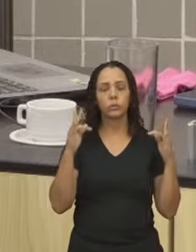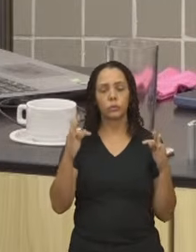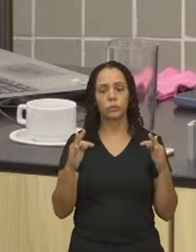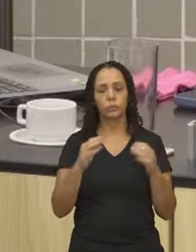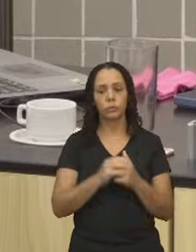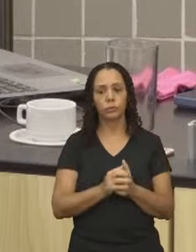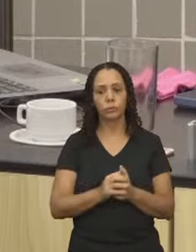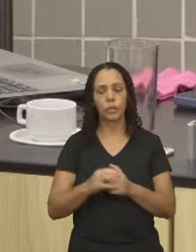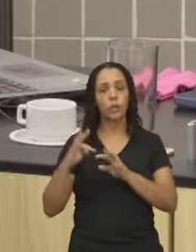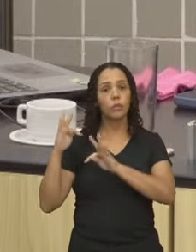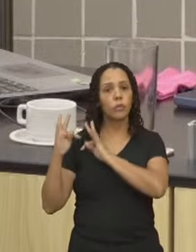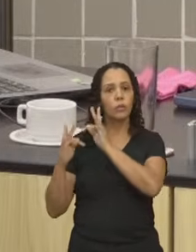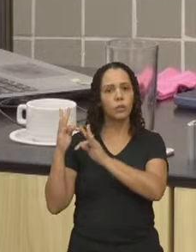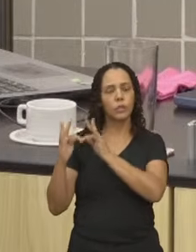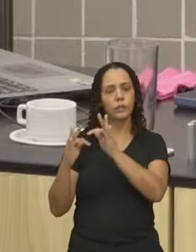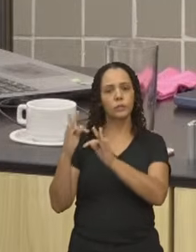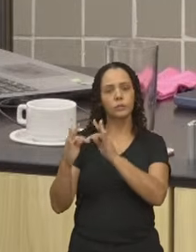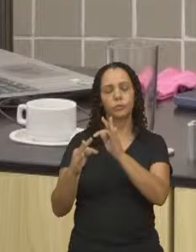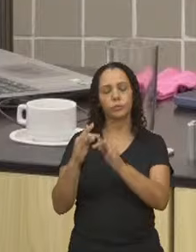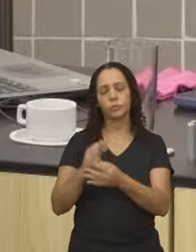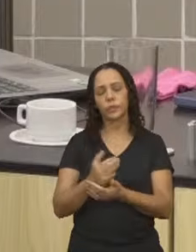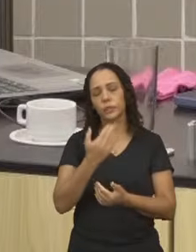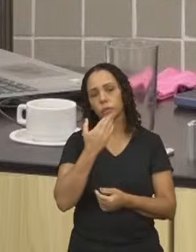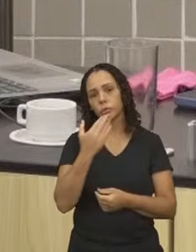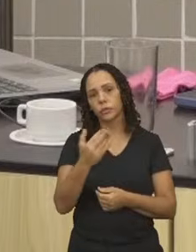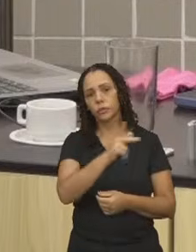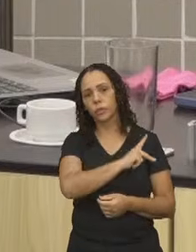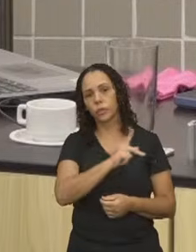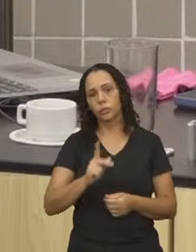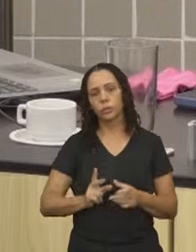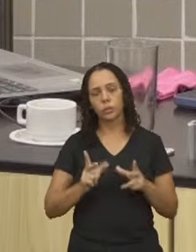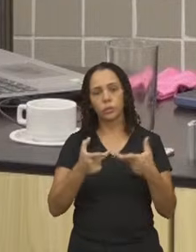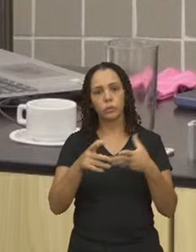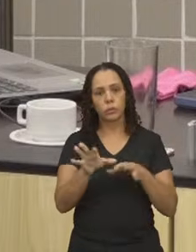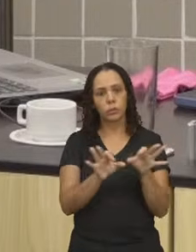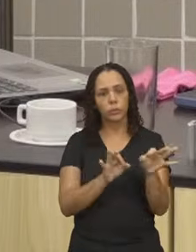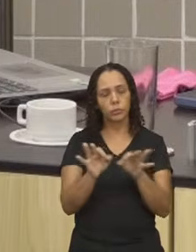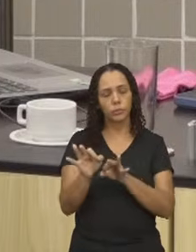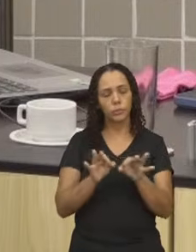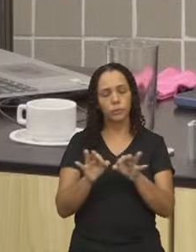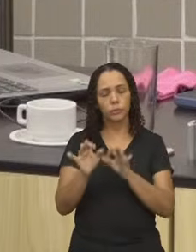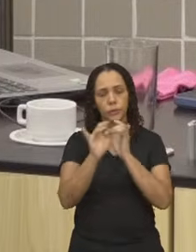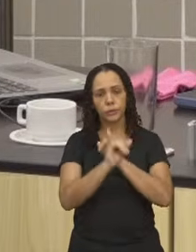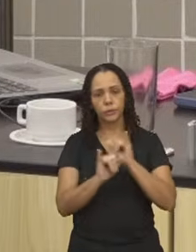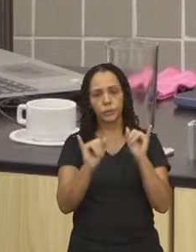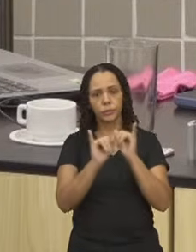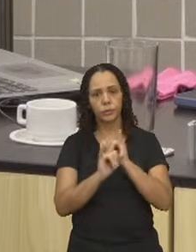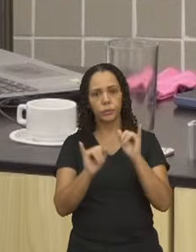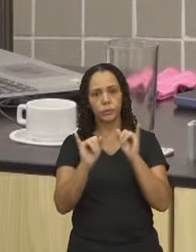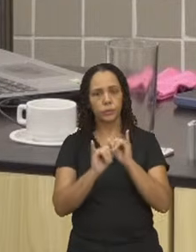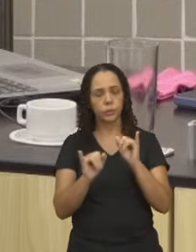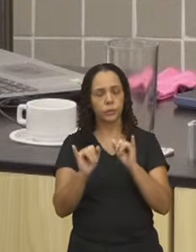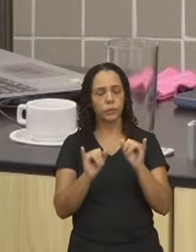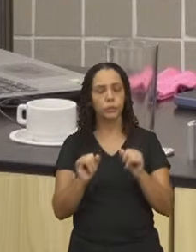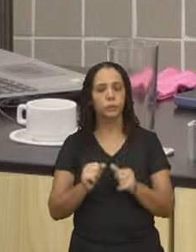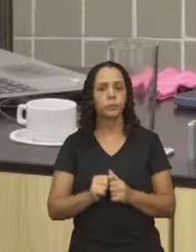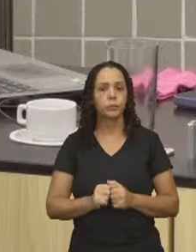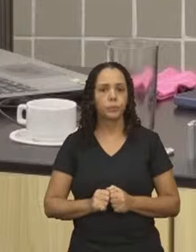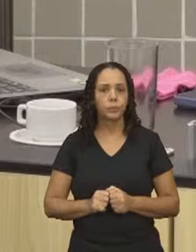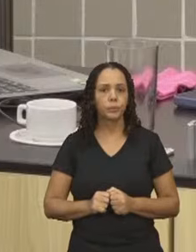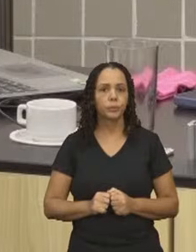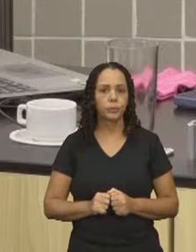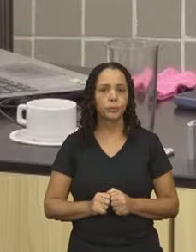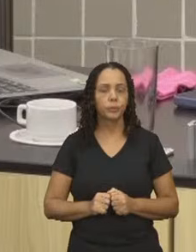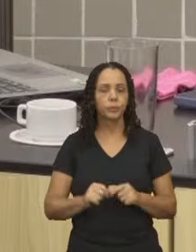registro, respeitosamente requeremos à presidência desta Casa que sejam adotadas as providências habituais para a divulgação da presente